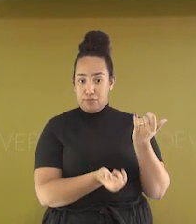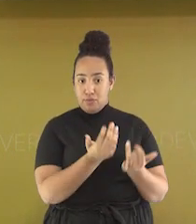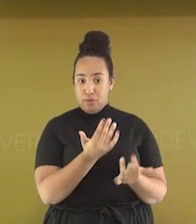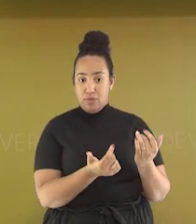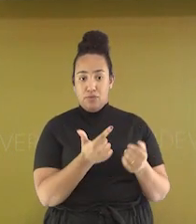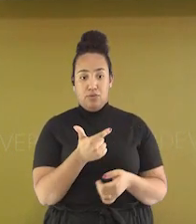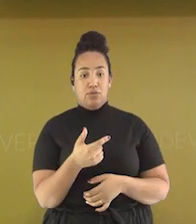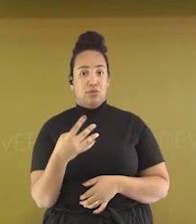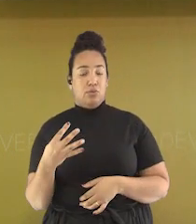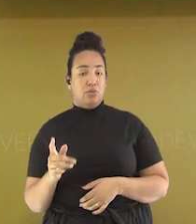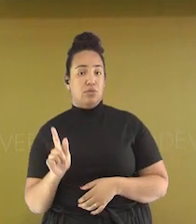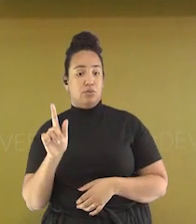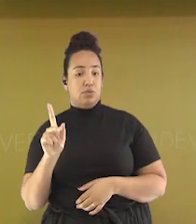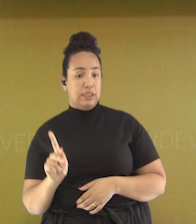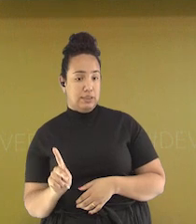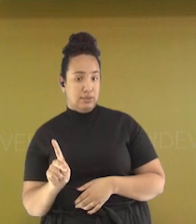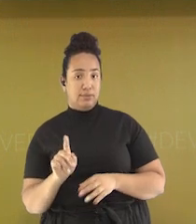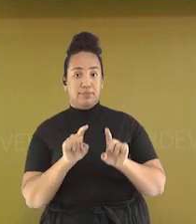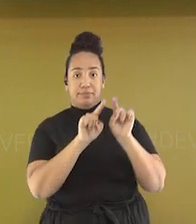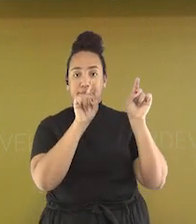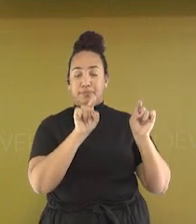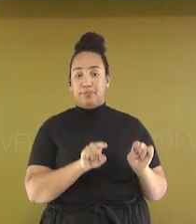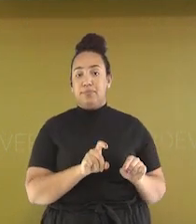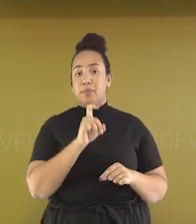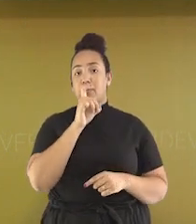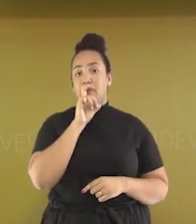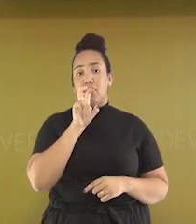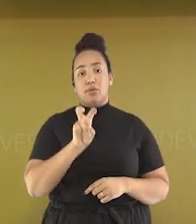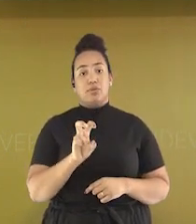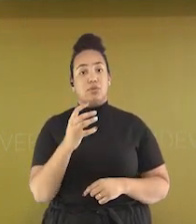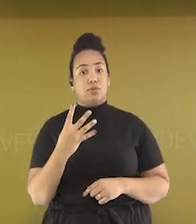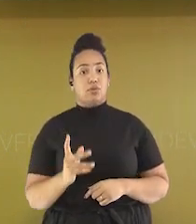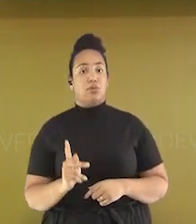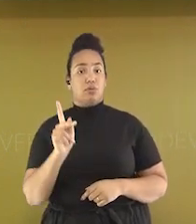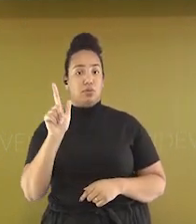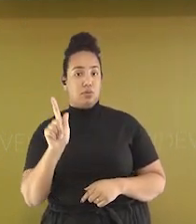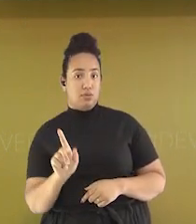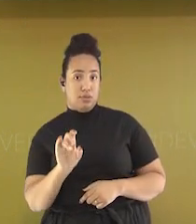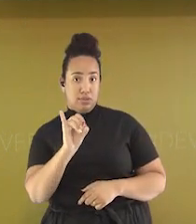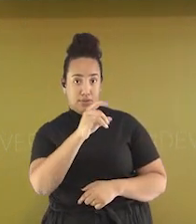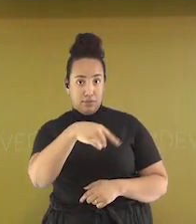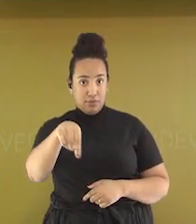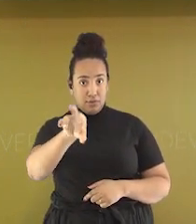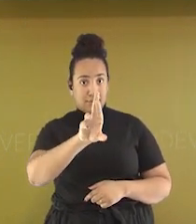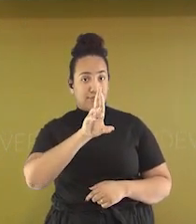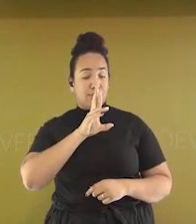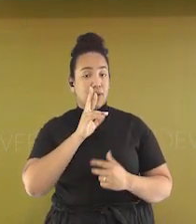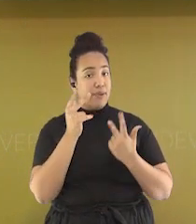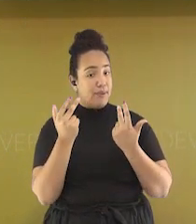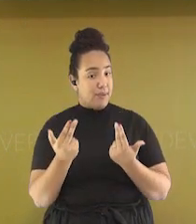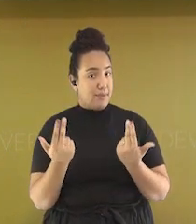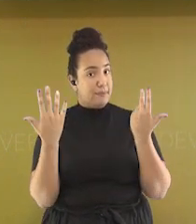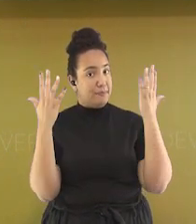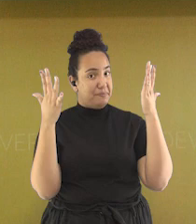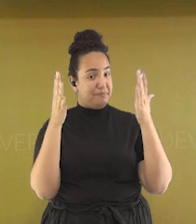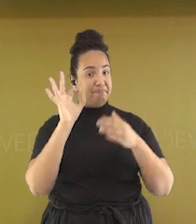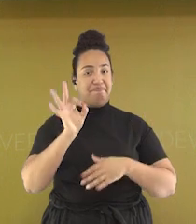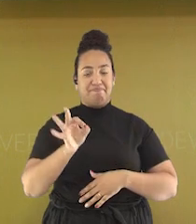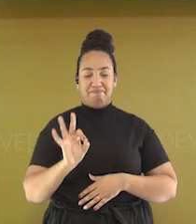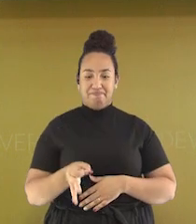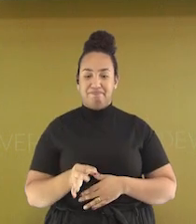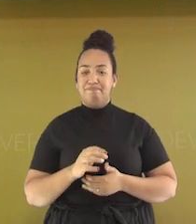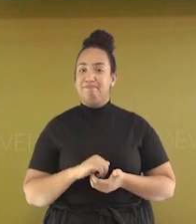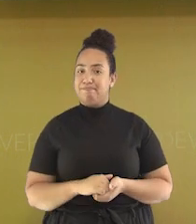fogão 24 quilos e geladeira 54 quilos. Se você respondeu assim, acertou.